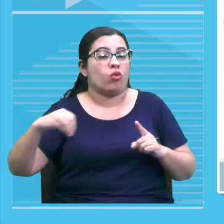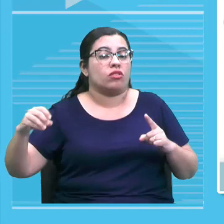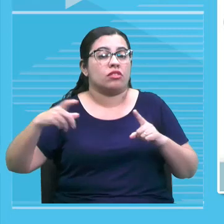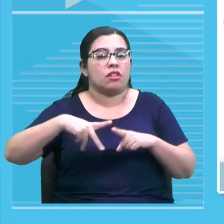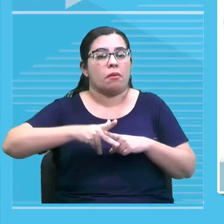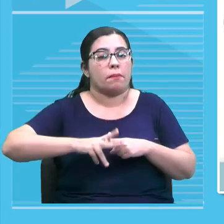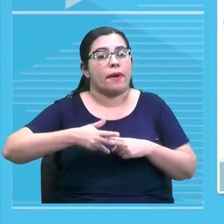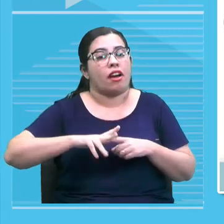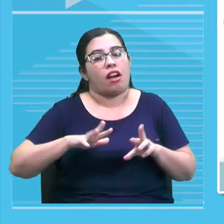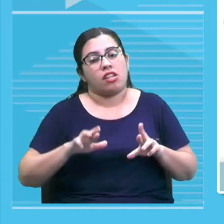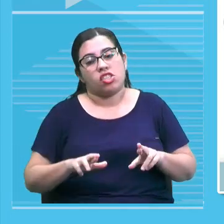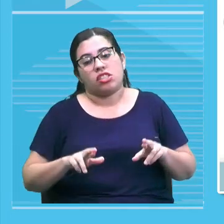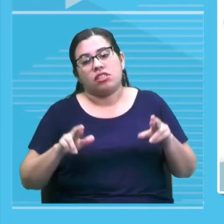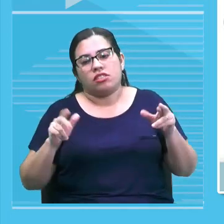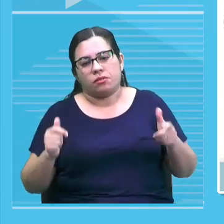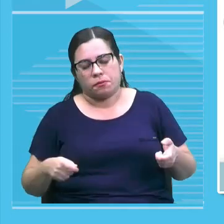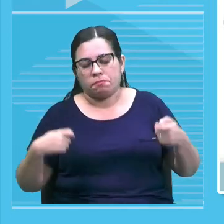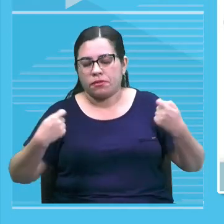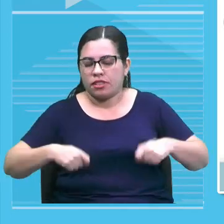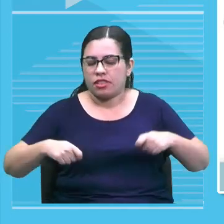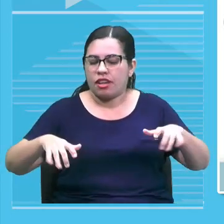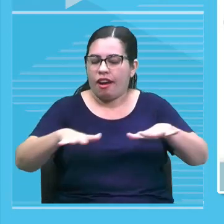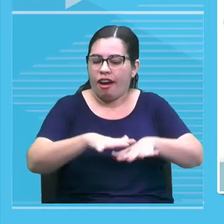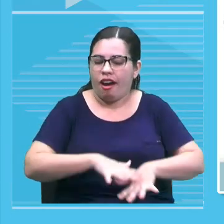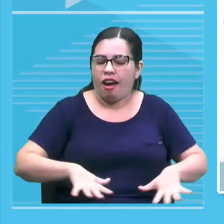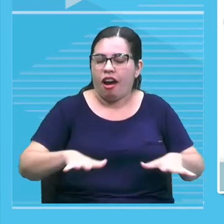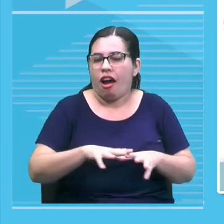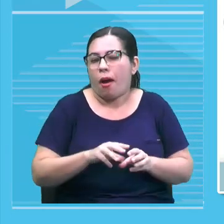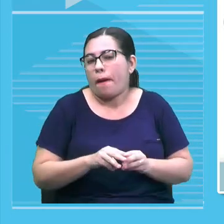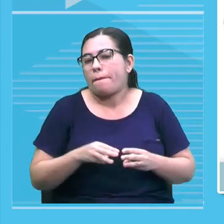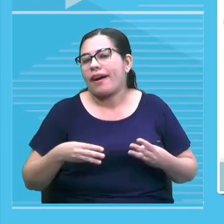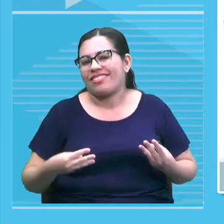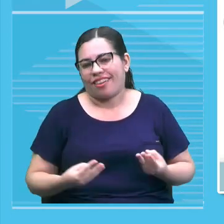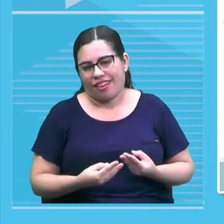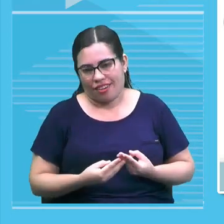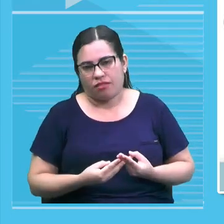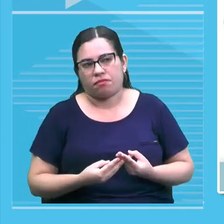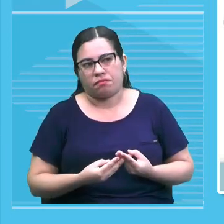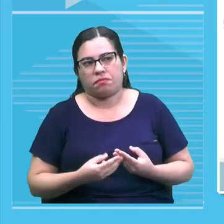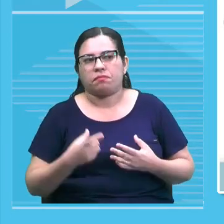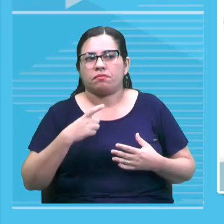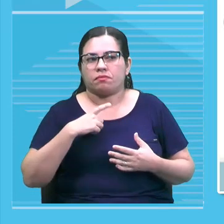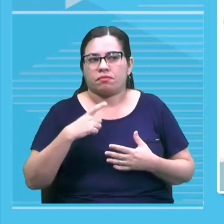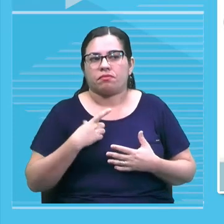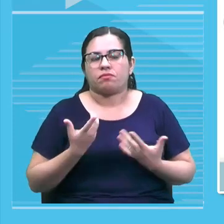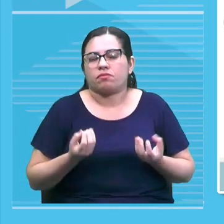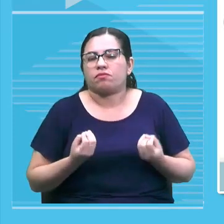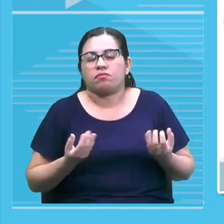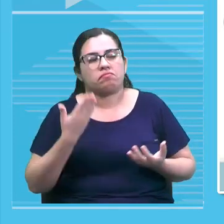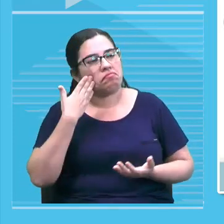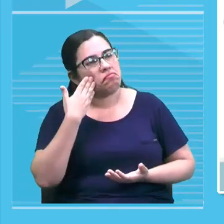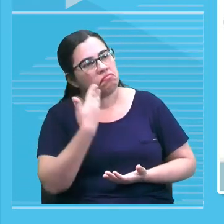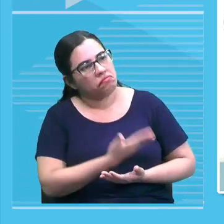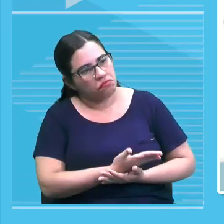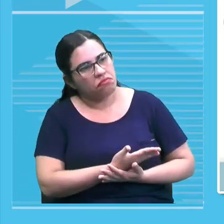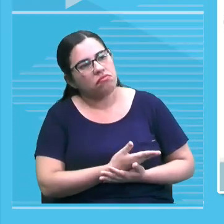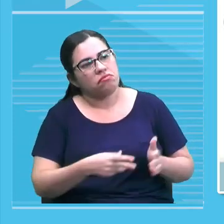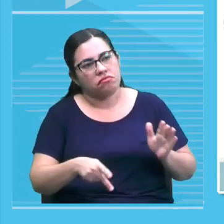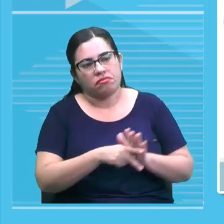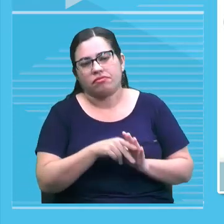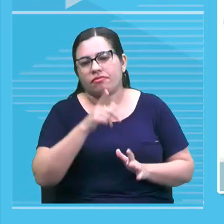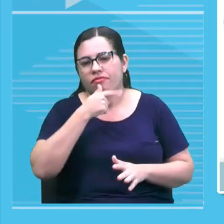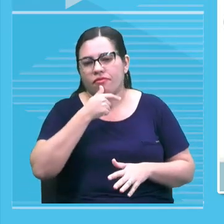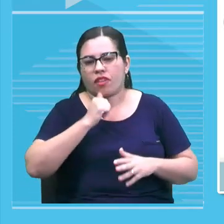que necessita de meio material por exemplo eu tenho ondas sendo transmitidas aqui nessa